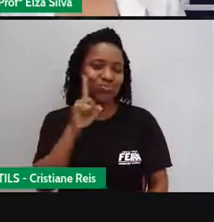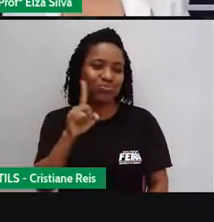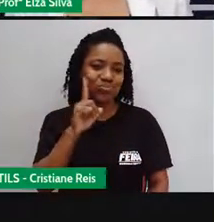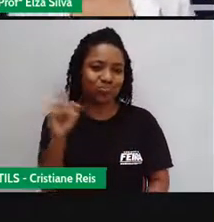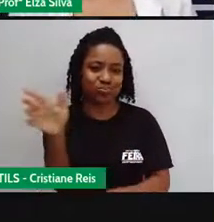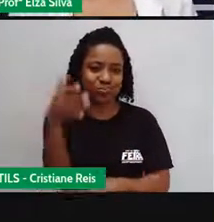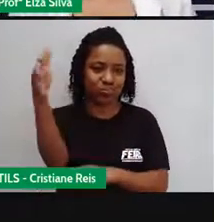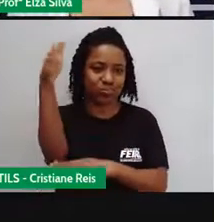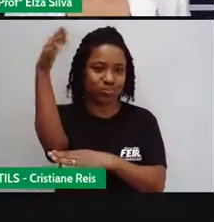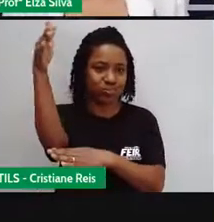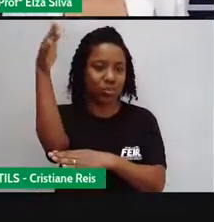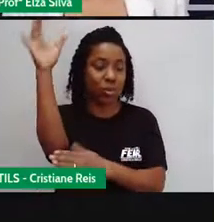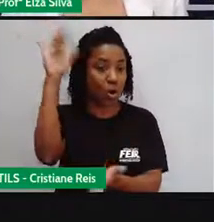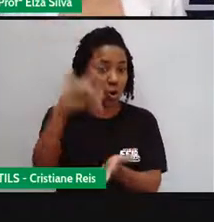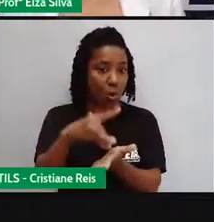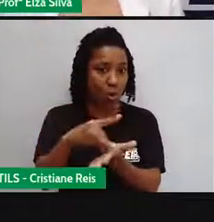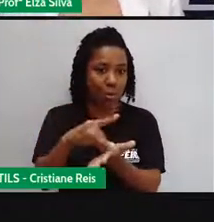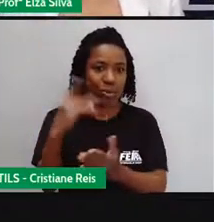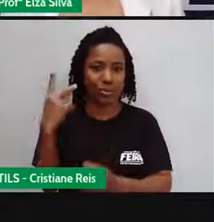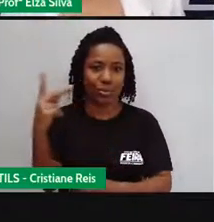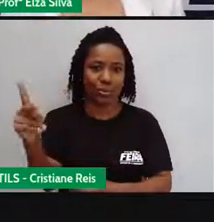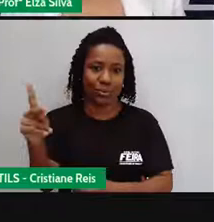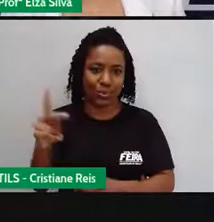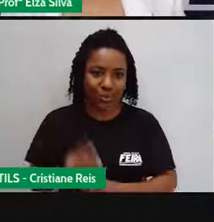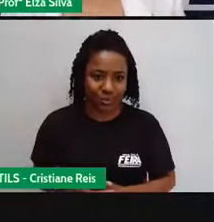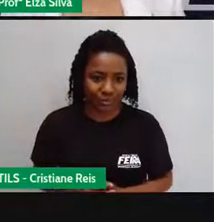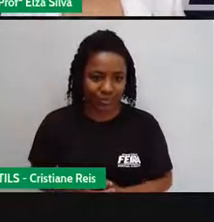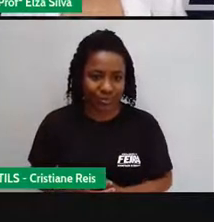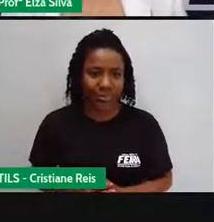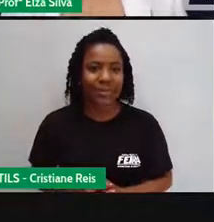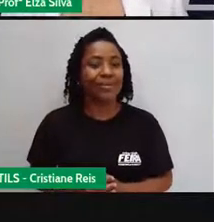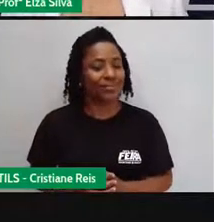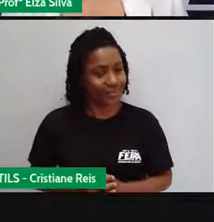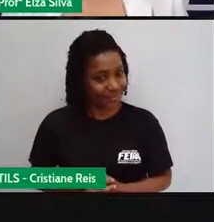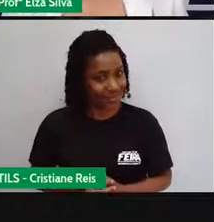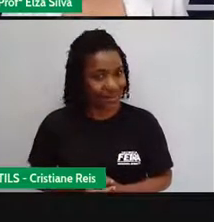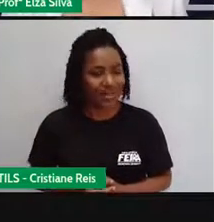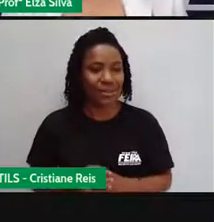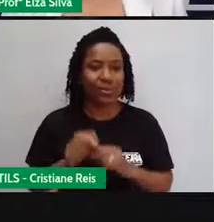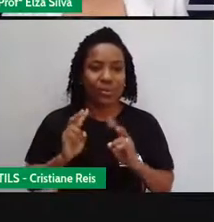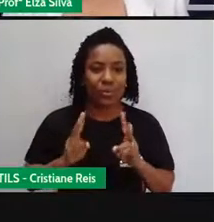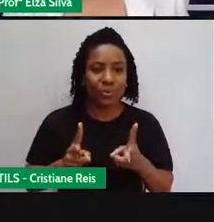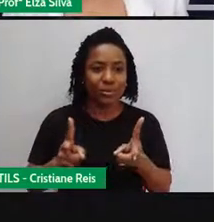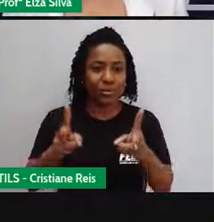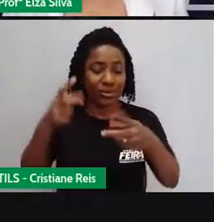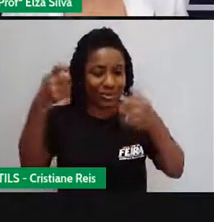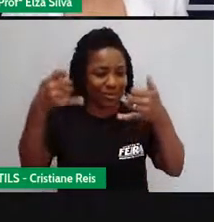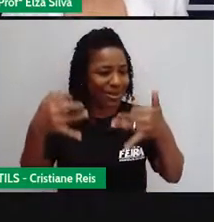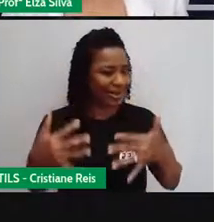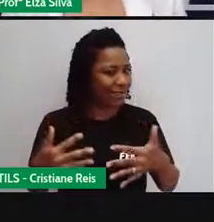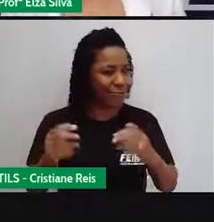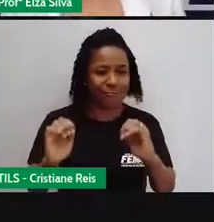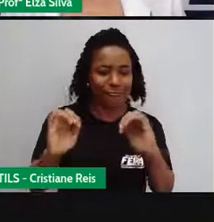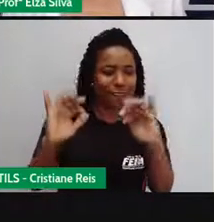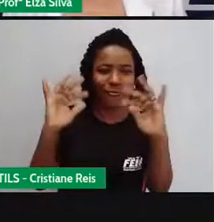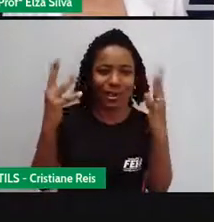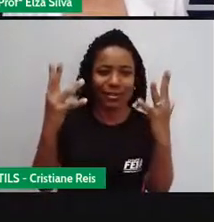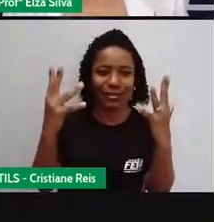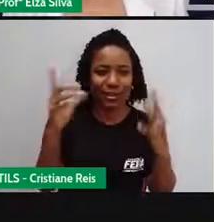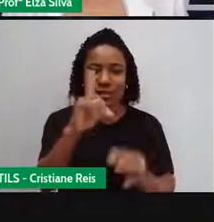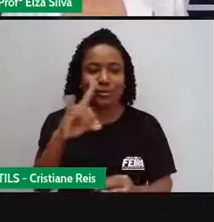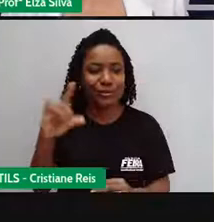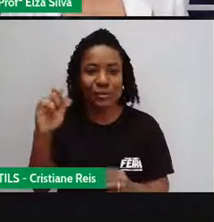Continuando a aprender um pouco mais sobre como os americanos comemoram o Dia da Independência em 4 de